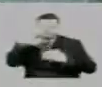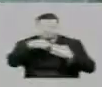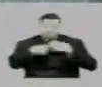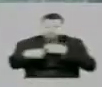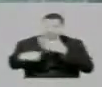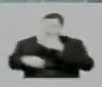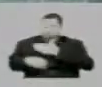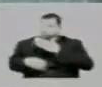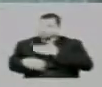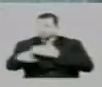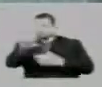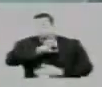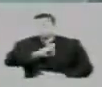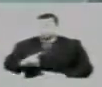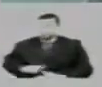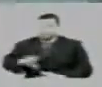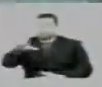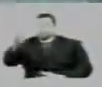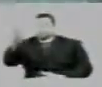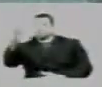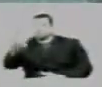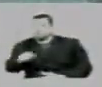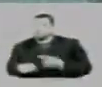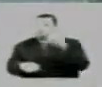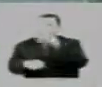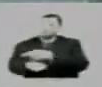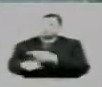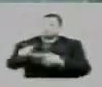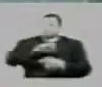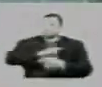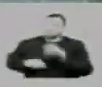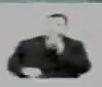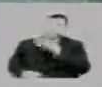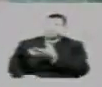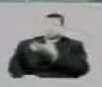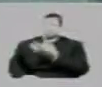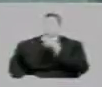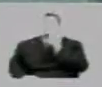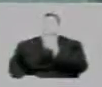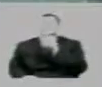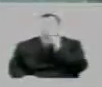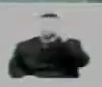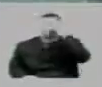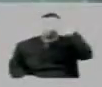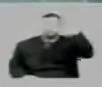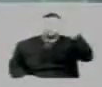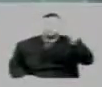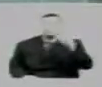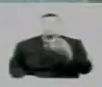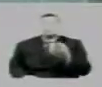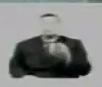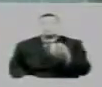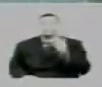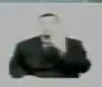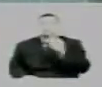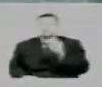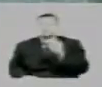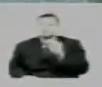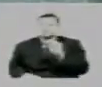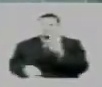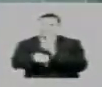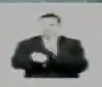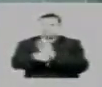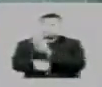que é minha, do deputado Luiz Castro, do deputado Zé Ricardo, de Vossa Excelência, de pensar na possibilidade de